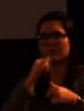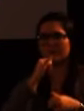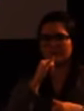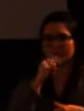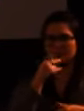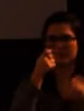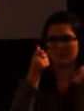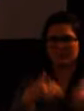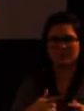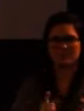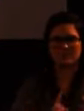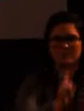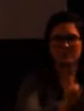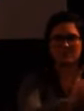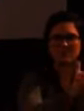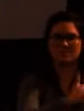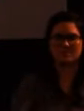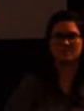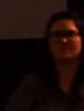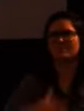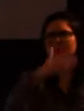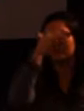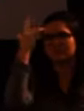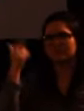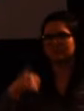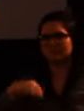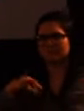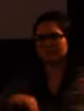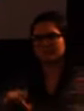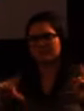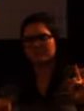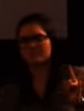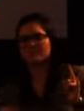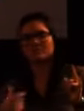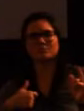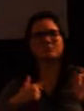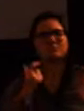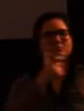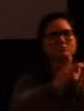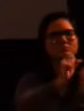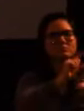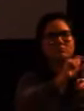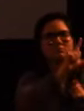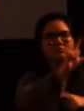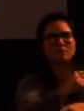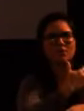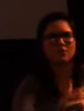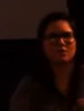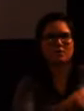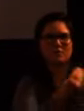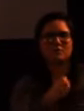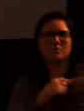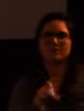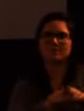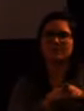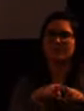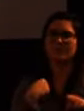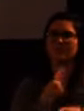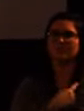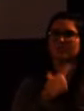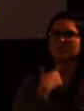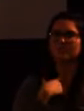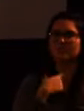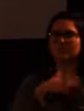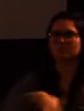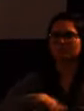que vão atender uma população de mais baixa renda, uma população mais carente, e que a gente deseja também que tenha qualidade